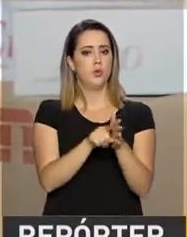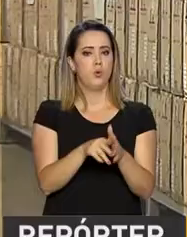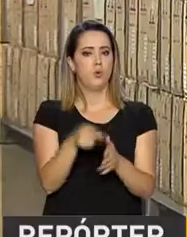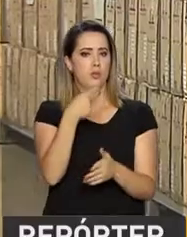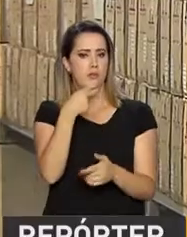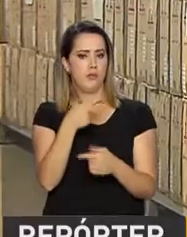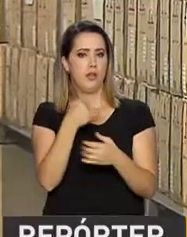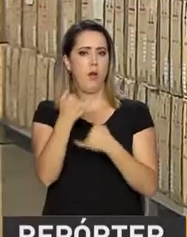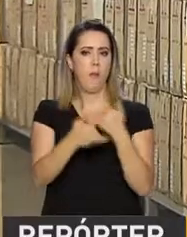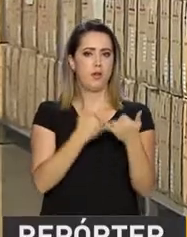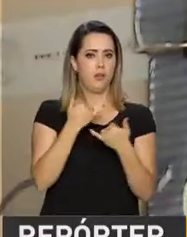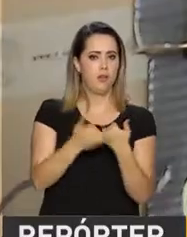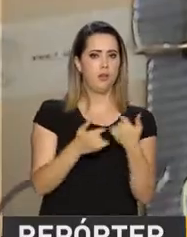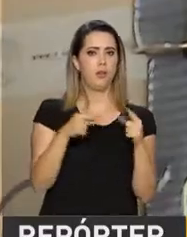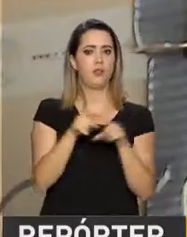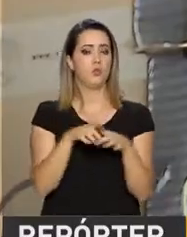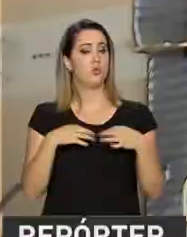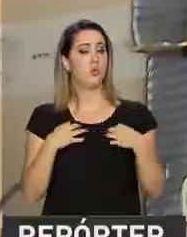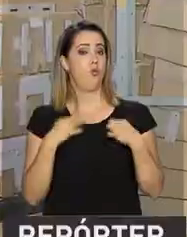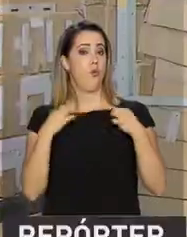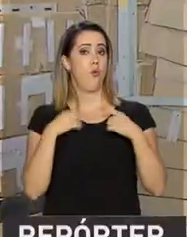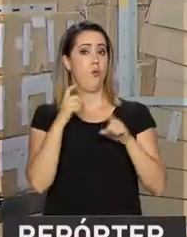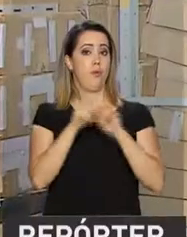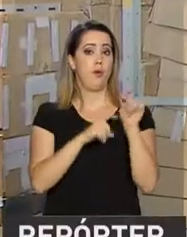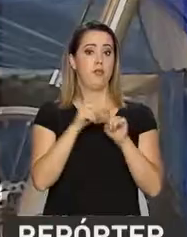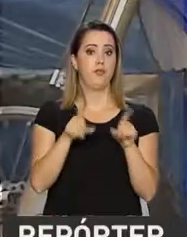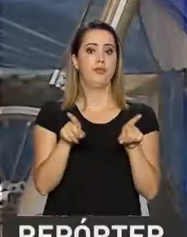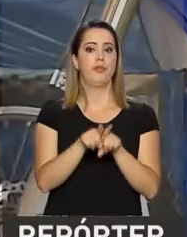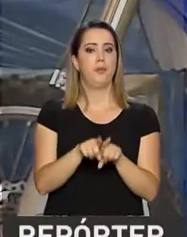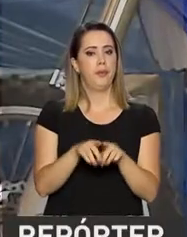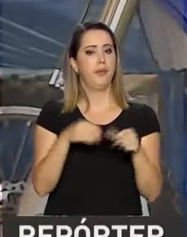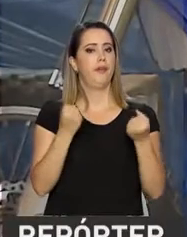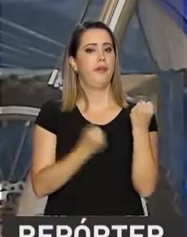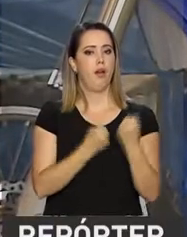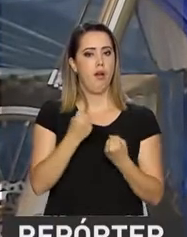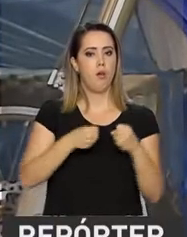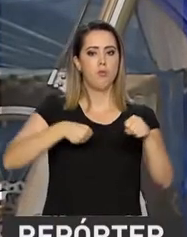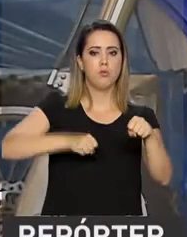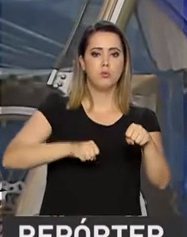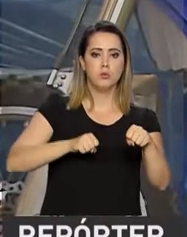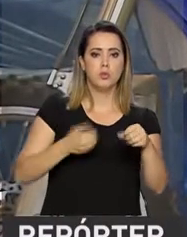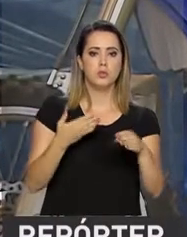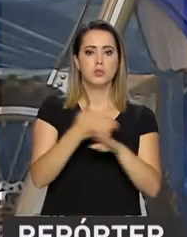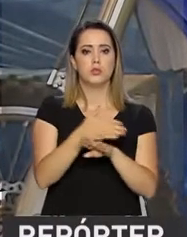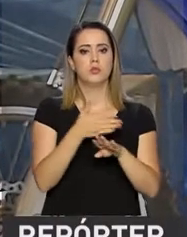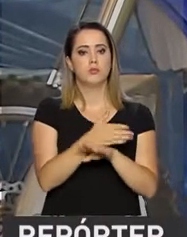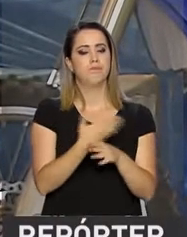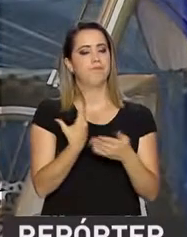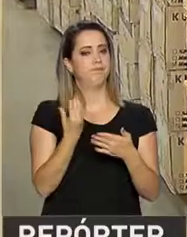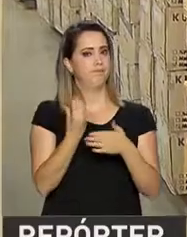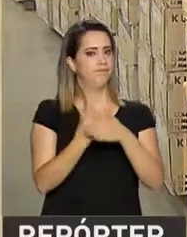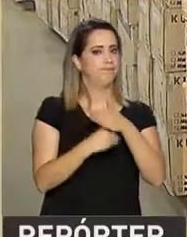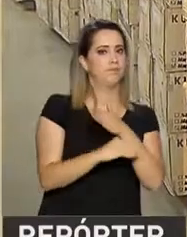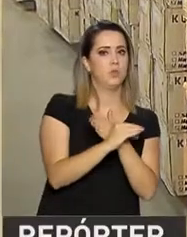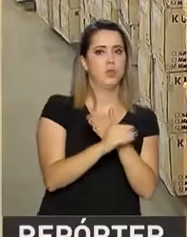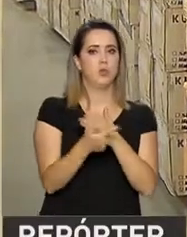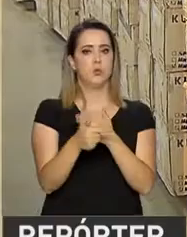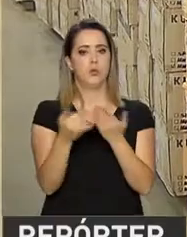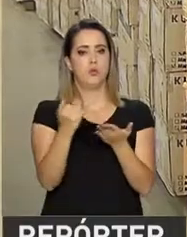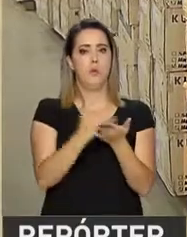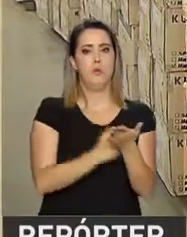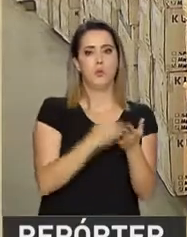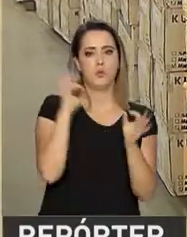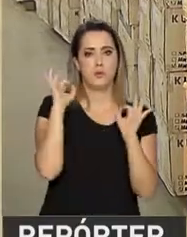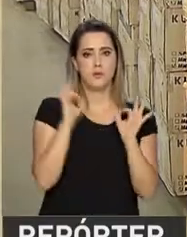cigarros brinquedos roupas eletrônicos e até carros e motos que entram no país como contrabando ou sem pagar